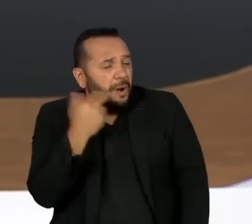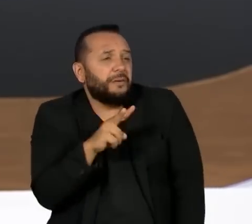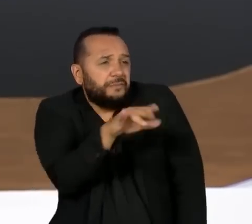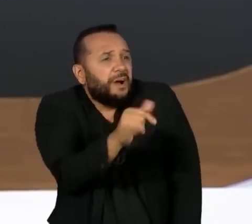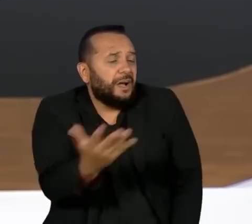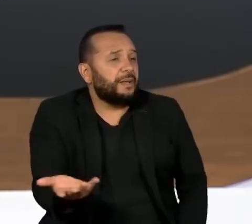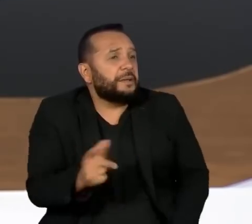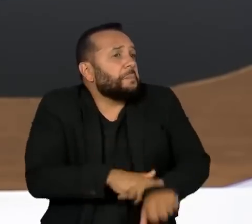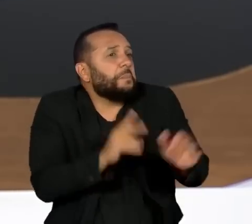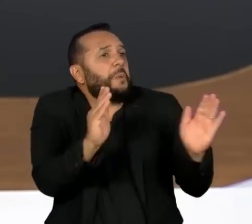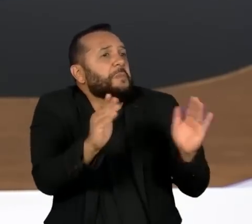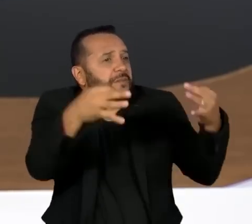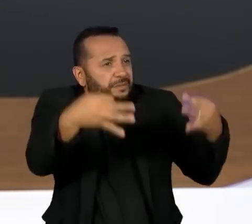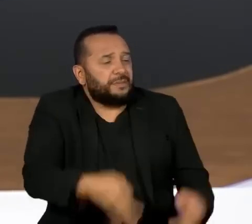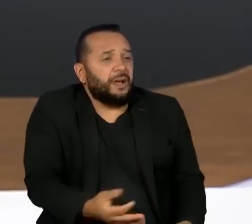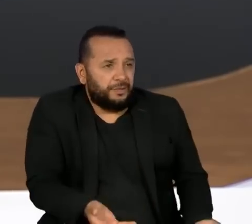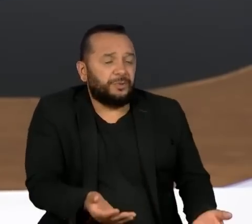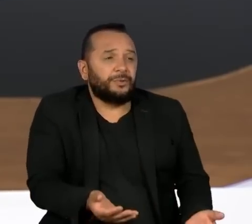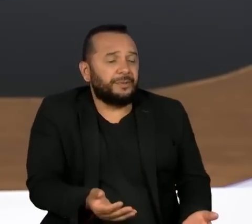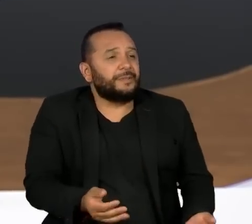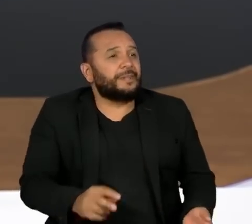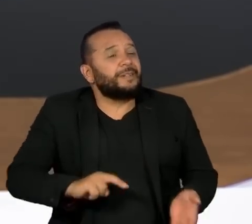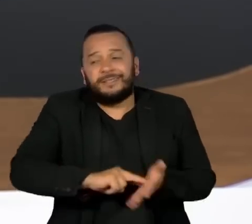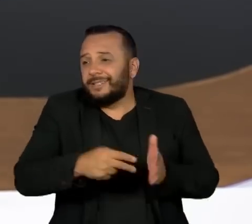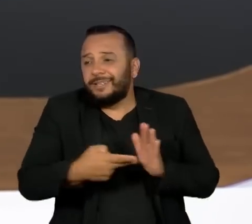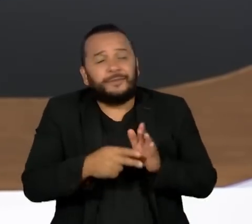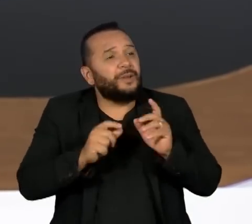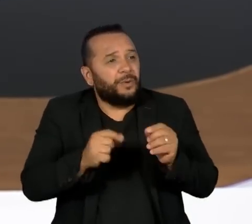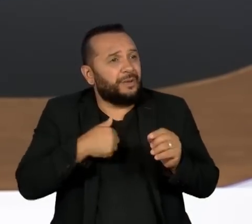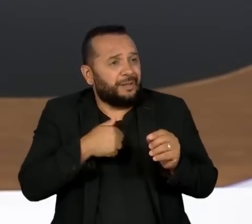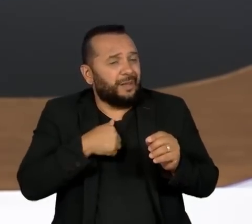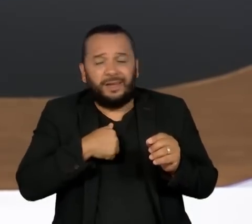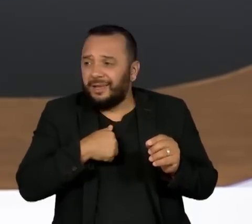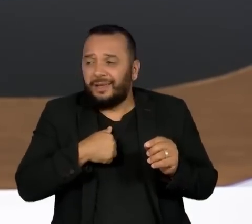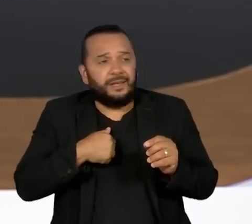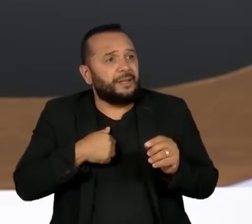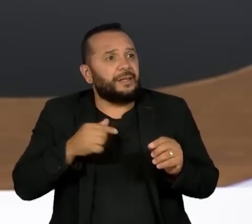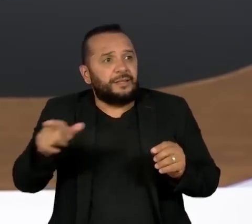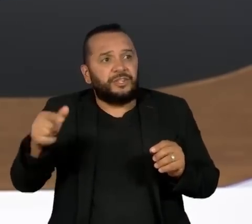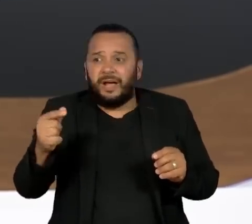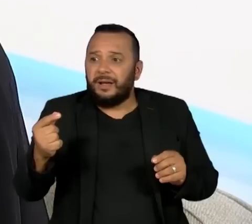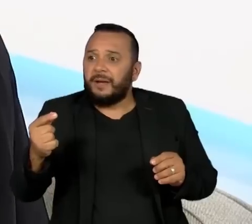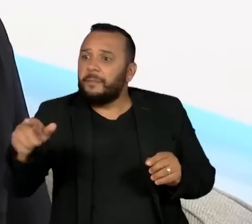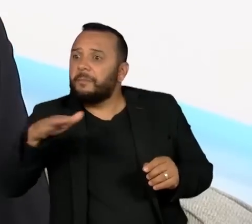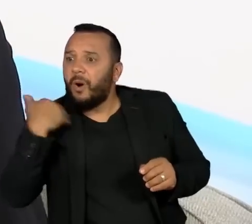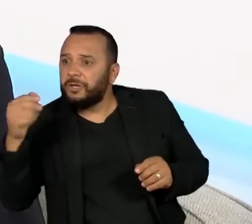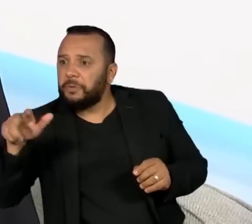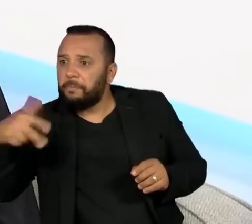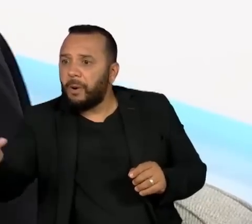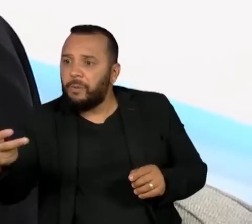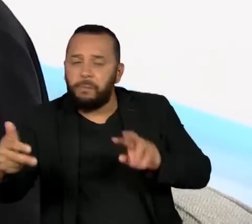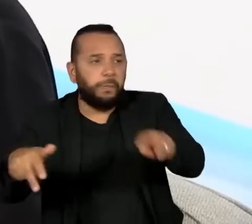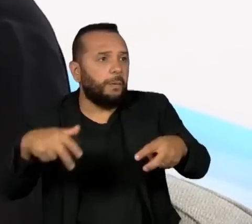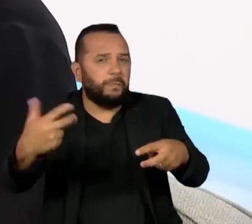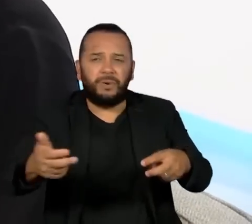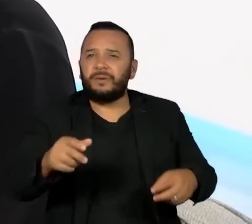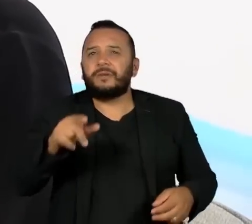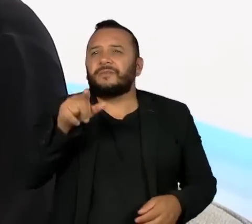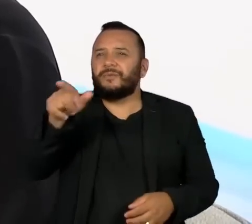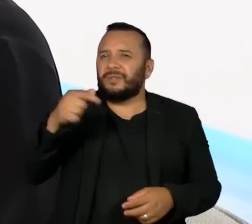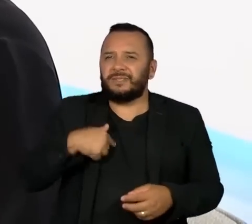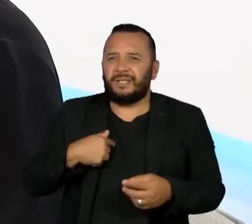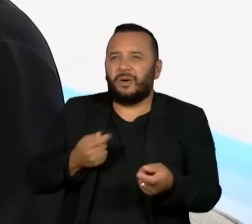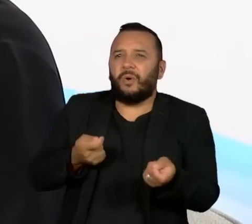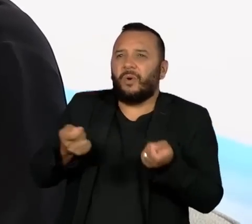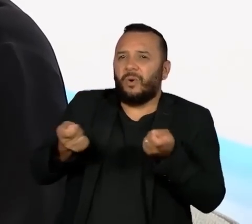outros. Essa ordem, a roleta russa de quem vai antes, foi para mostrar isso mesmo? Você não é dono do que você